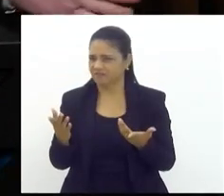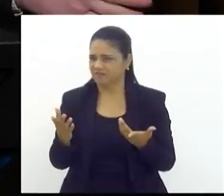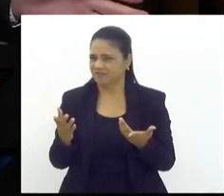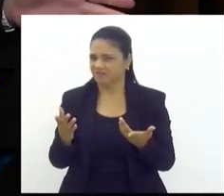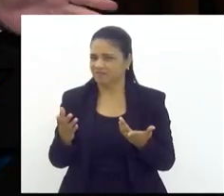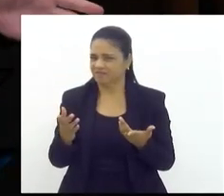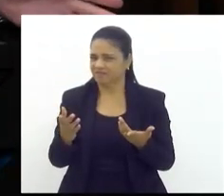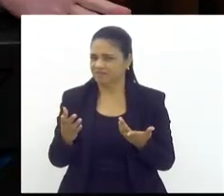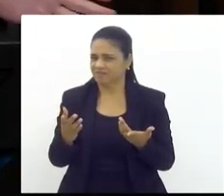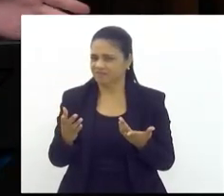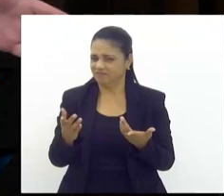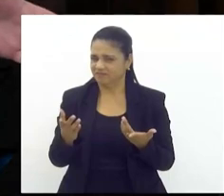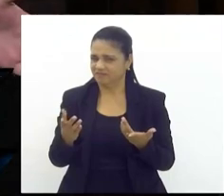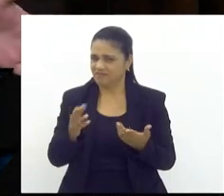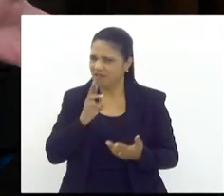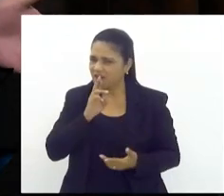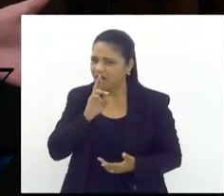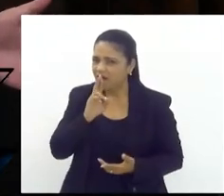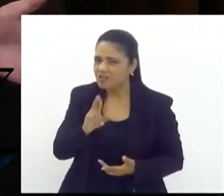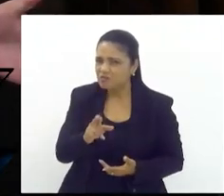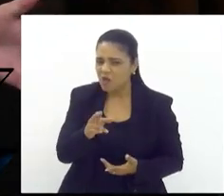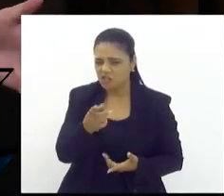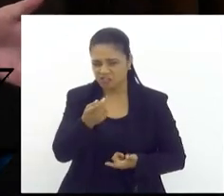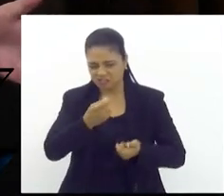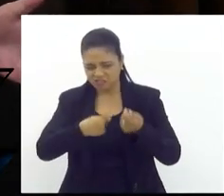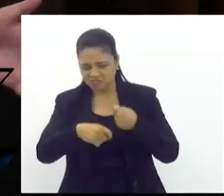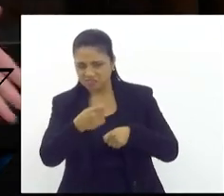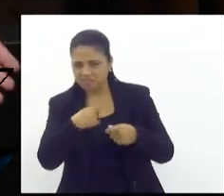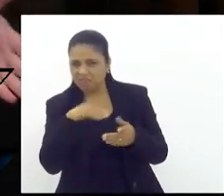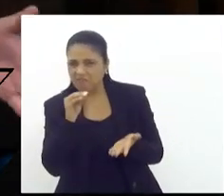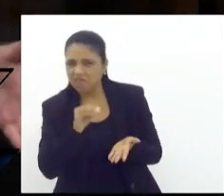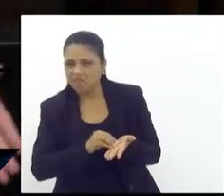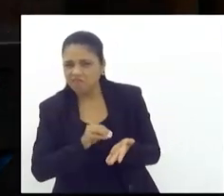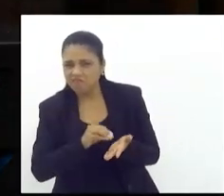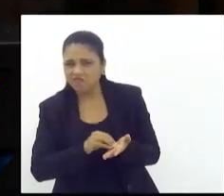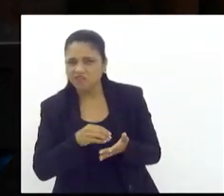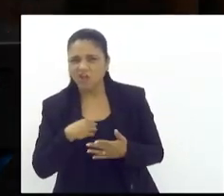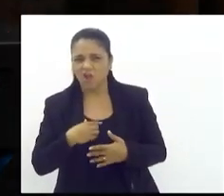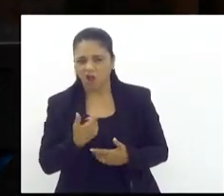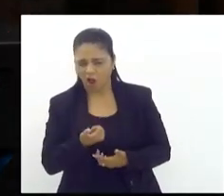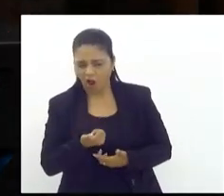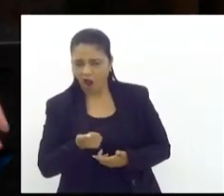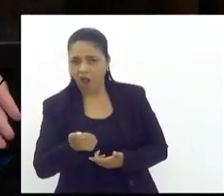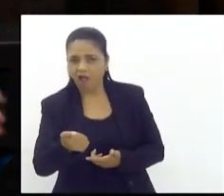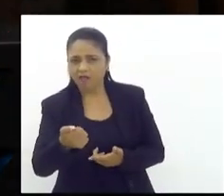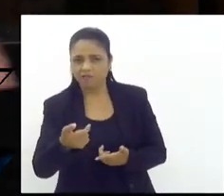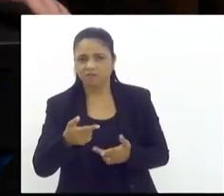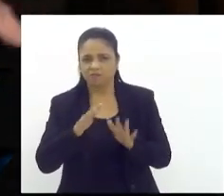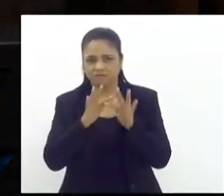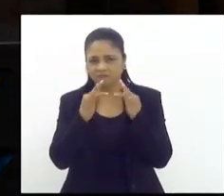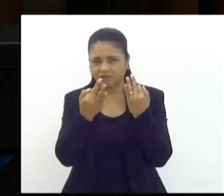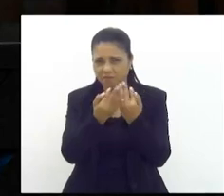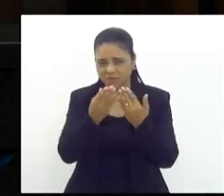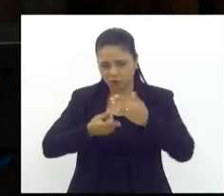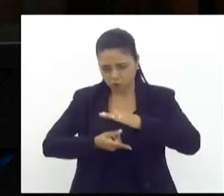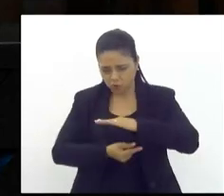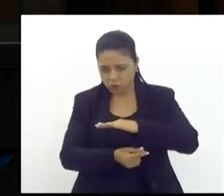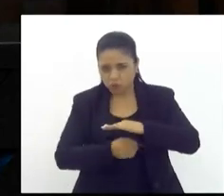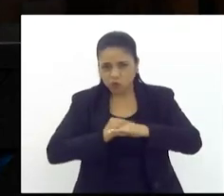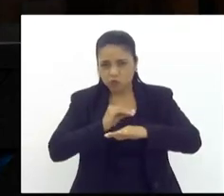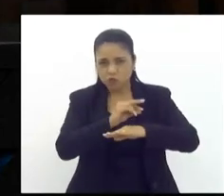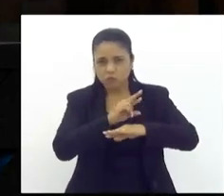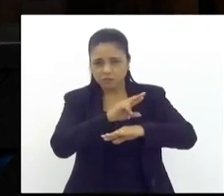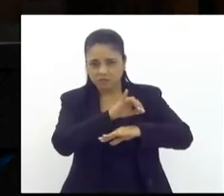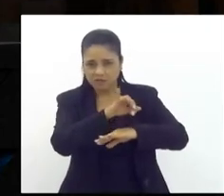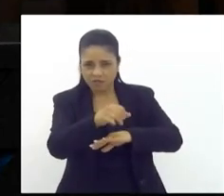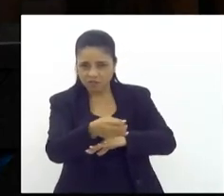é o que isso é uma resposta pela inoperança pela covardia com as famílias do supera então Presidente eu